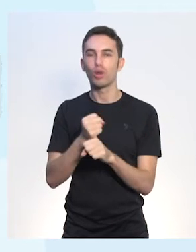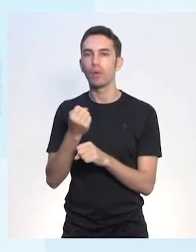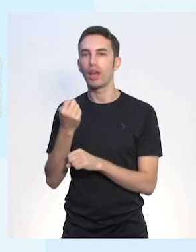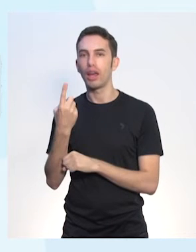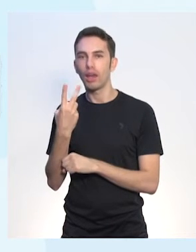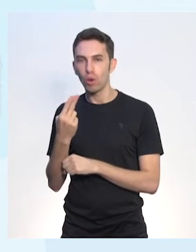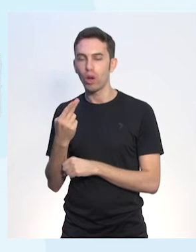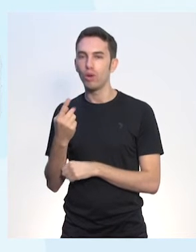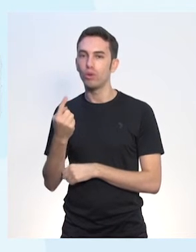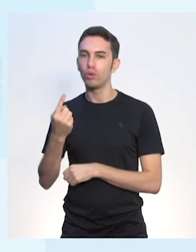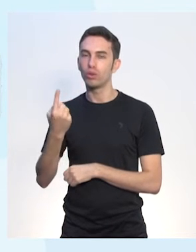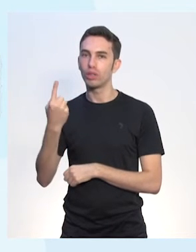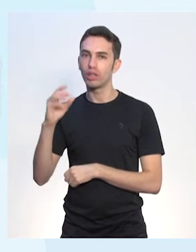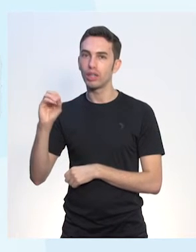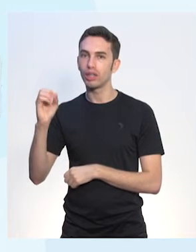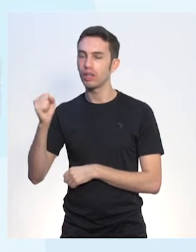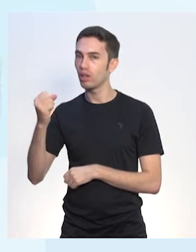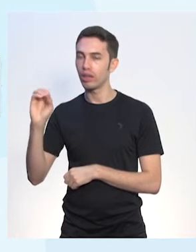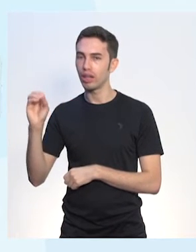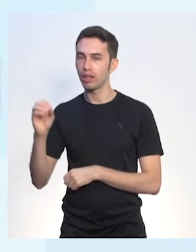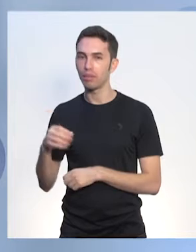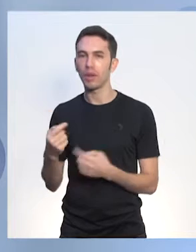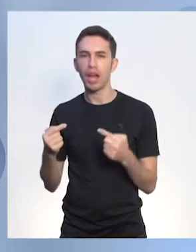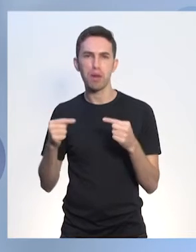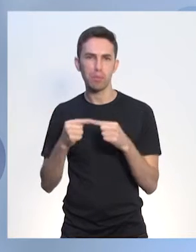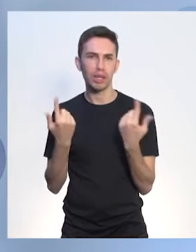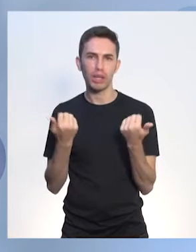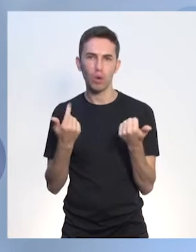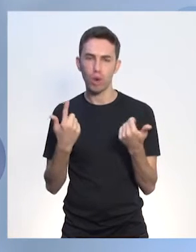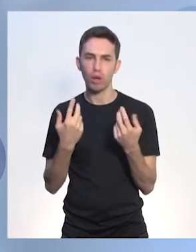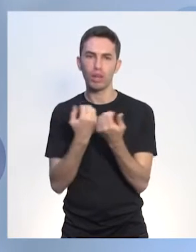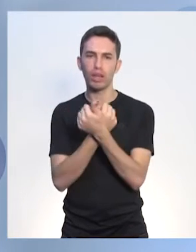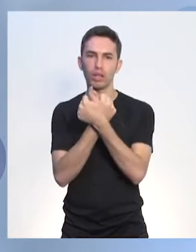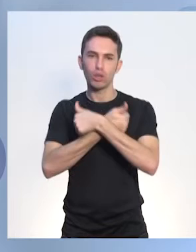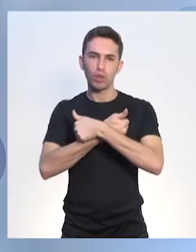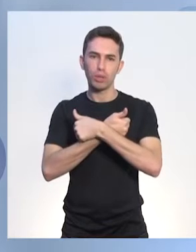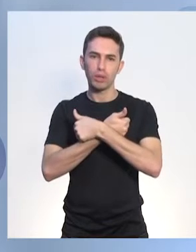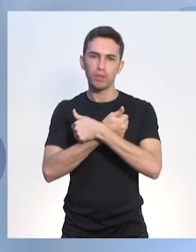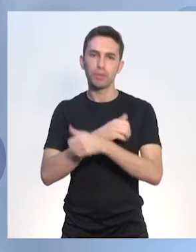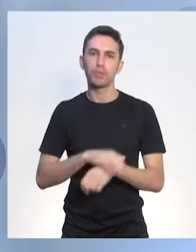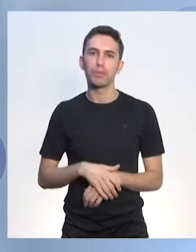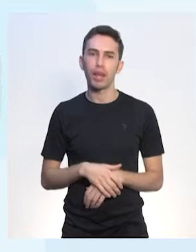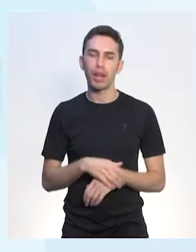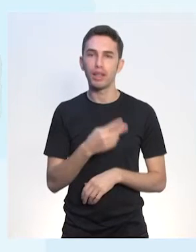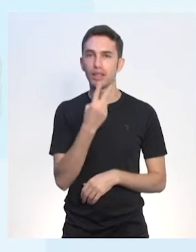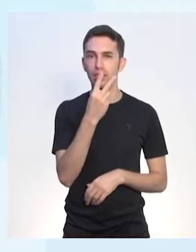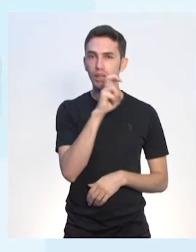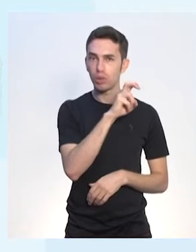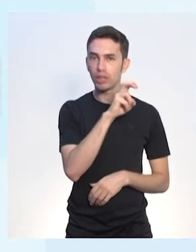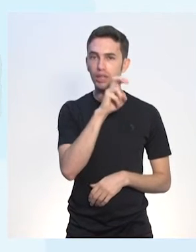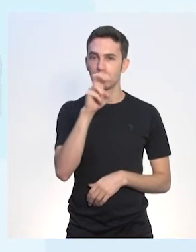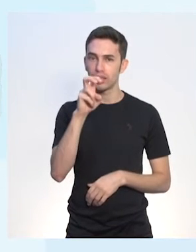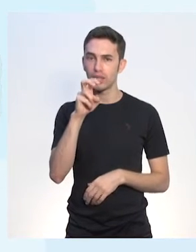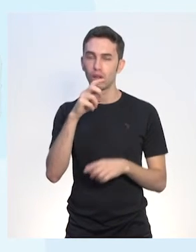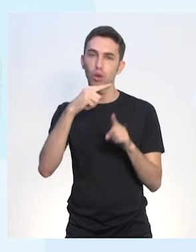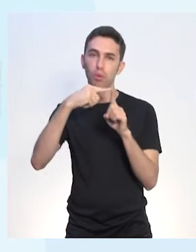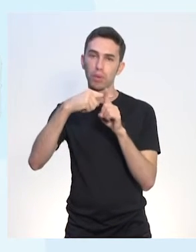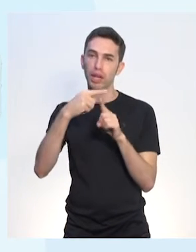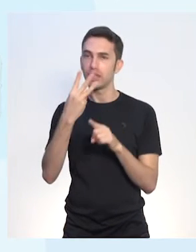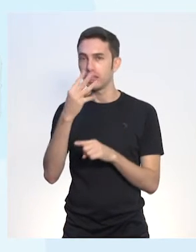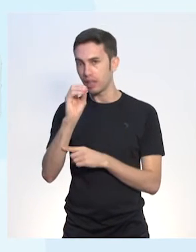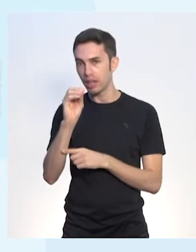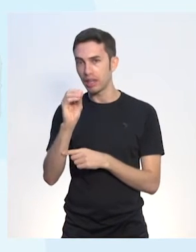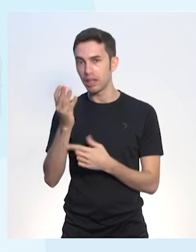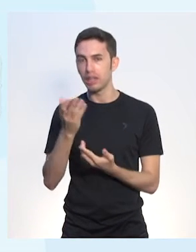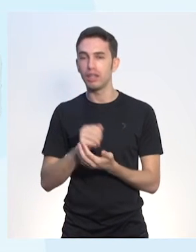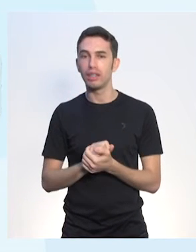primeiro grau, né, Osmar? Sim, uma equação simples. Equação simples. Somo os 55 com os 30,